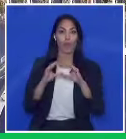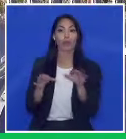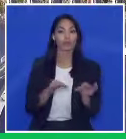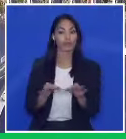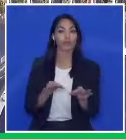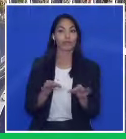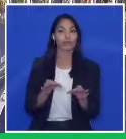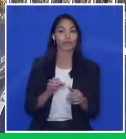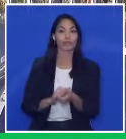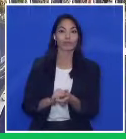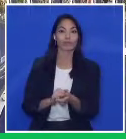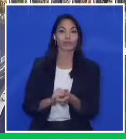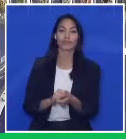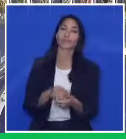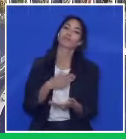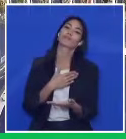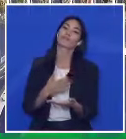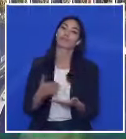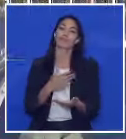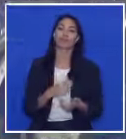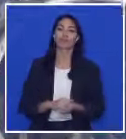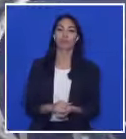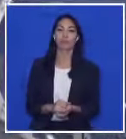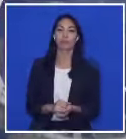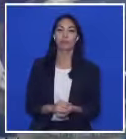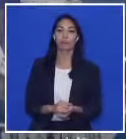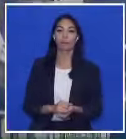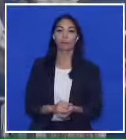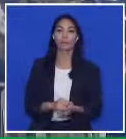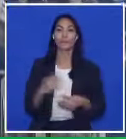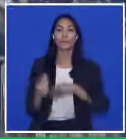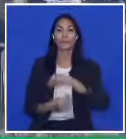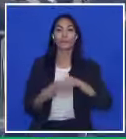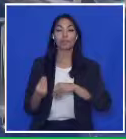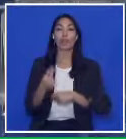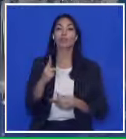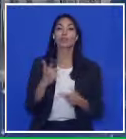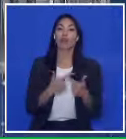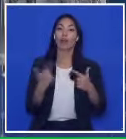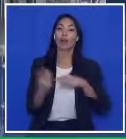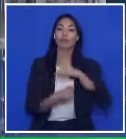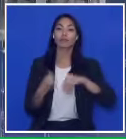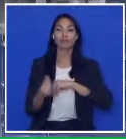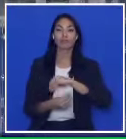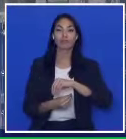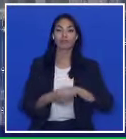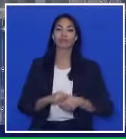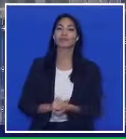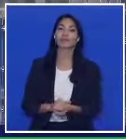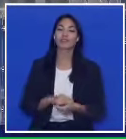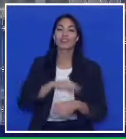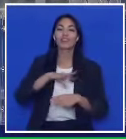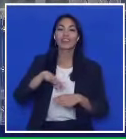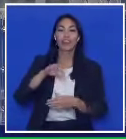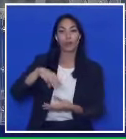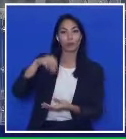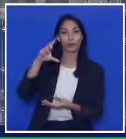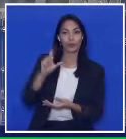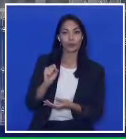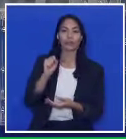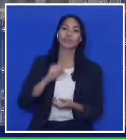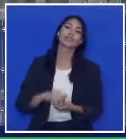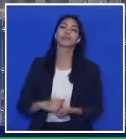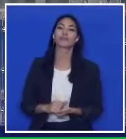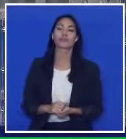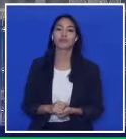bolas posicionadas, valendo! Globo girando, sua sorte girando. Esse é o sorteio da